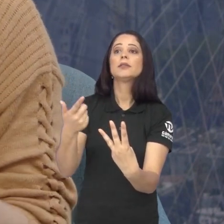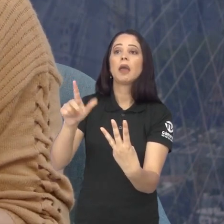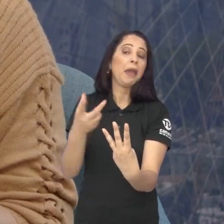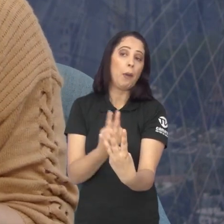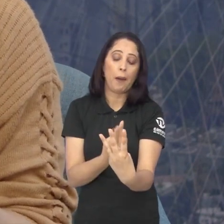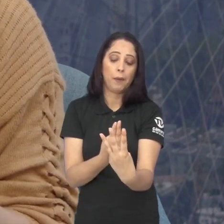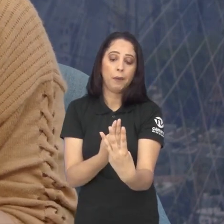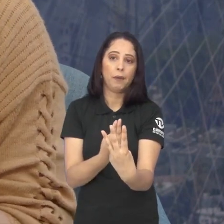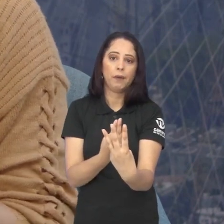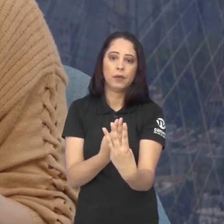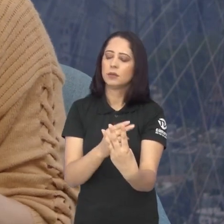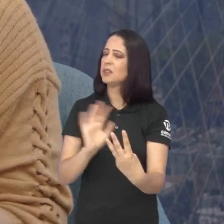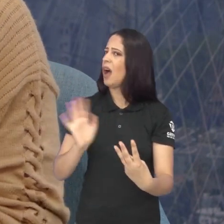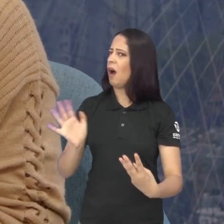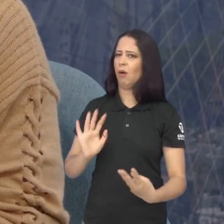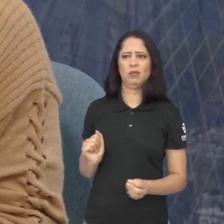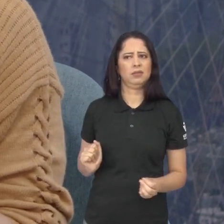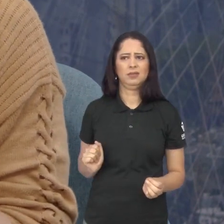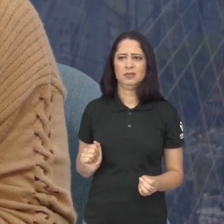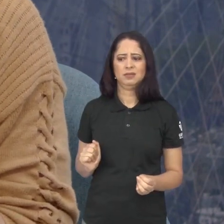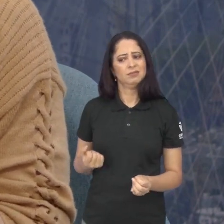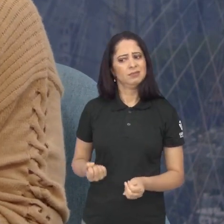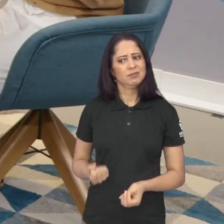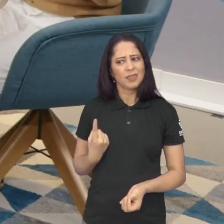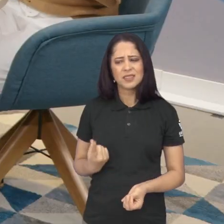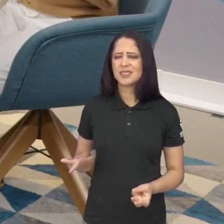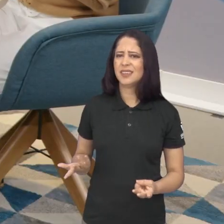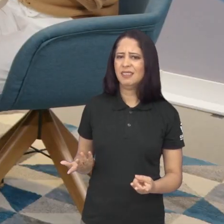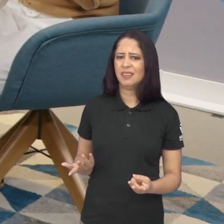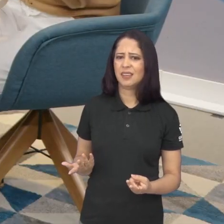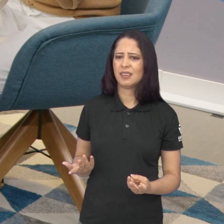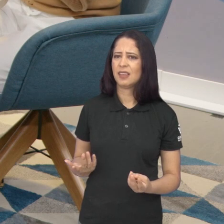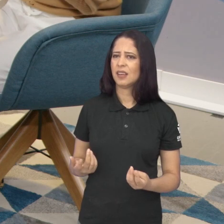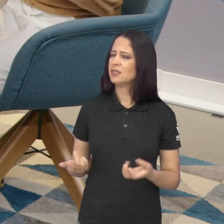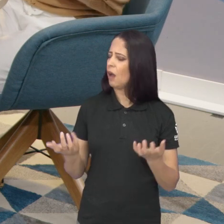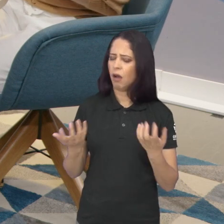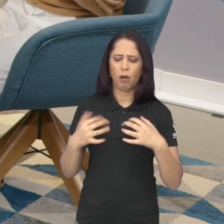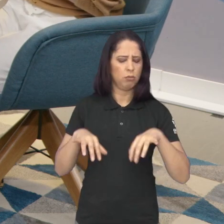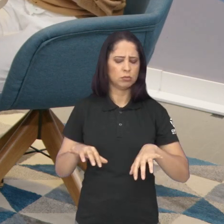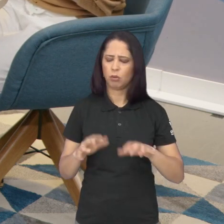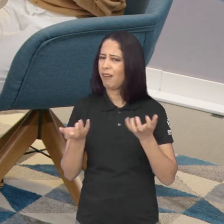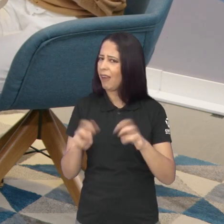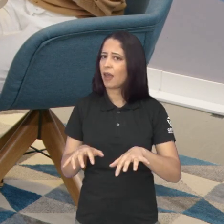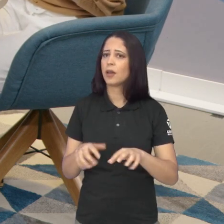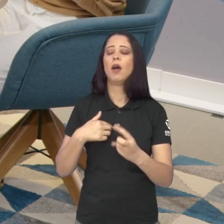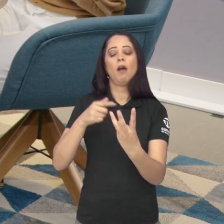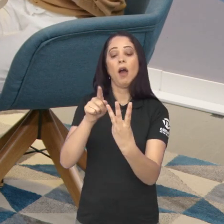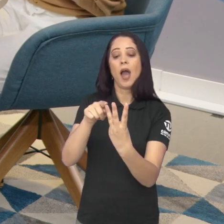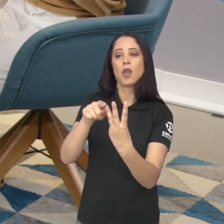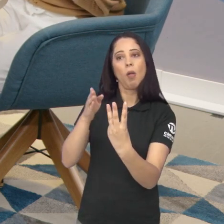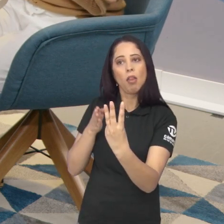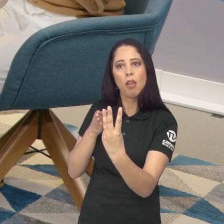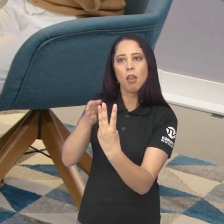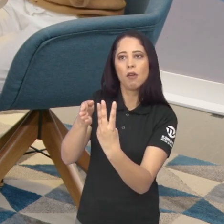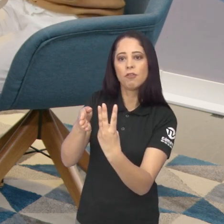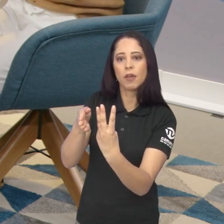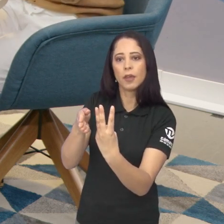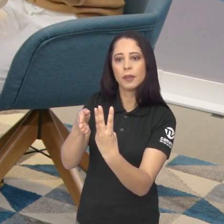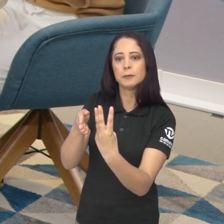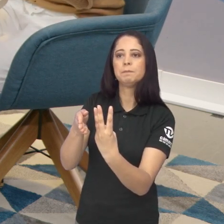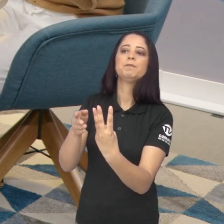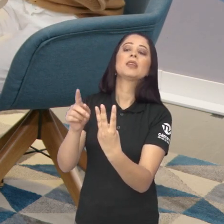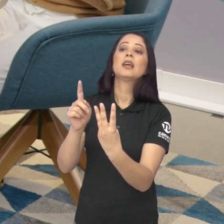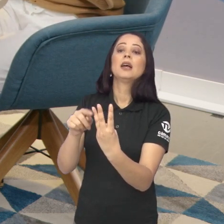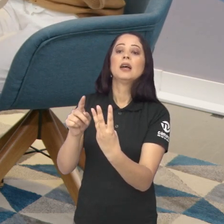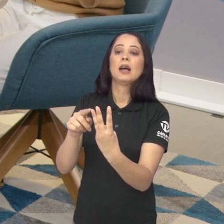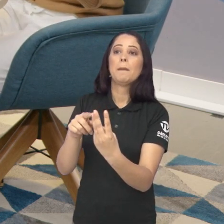fono, mesma coisa. Falei, gente, não é possível, eu não vou ficar satisfeita com essa resposta. Né? E aí, aos